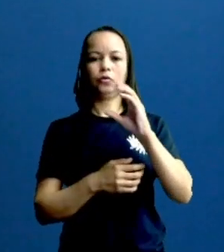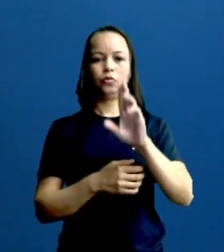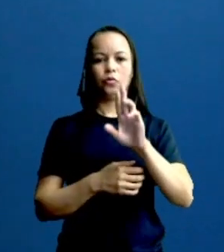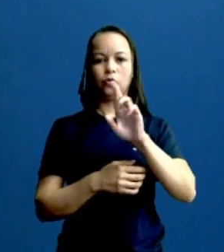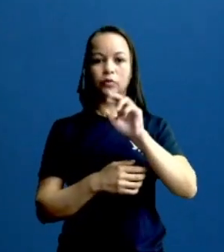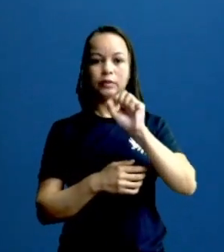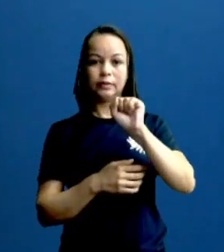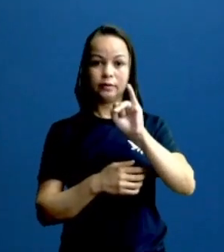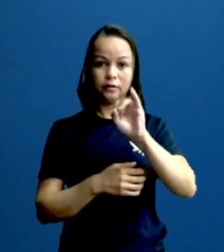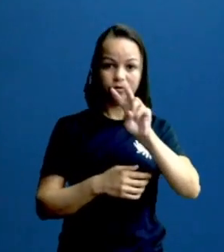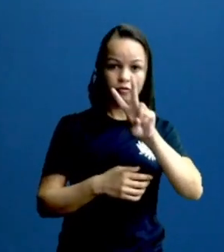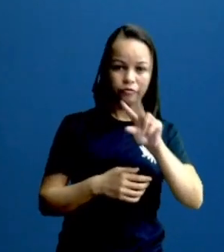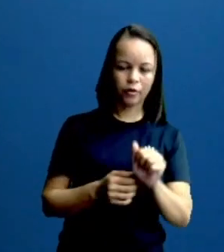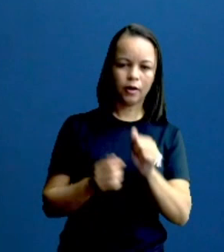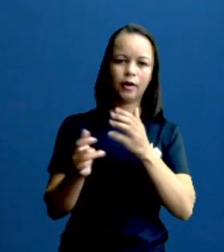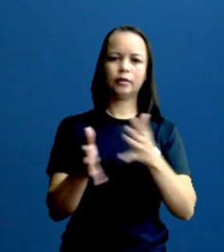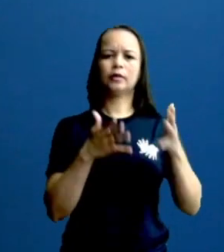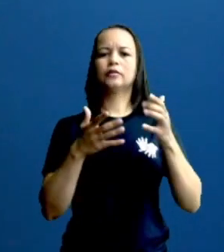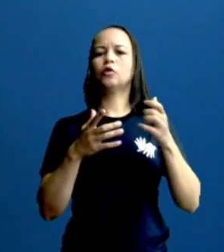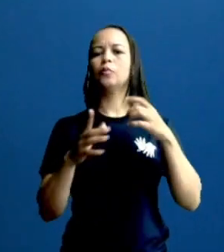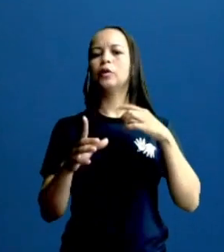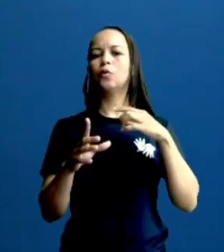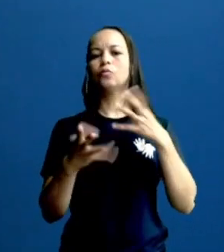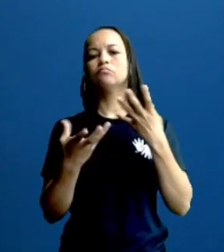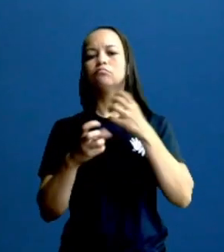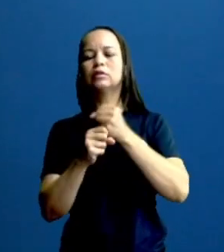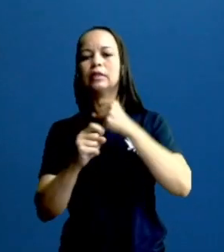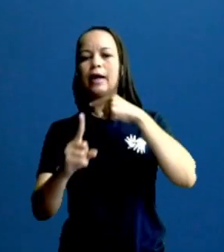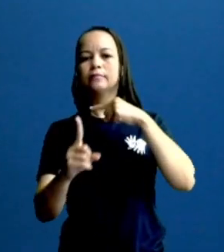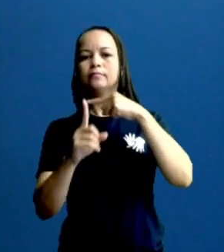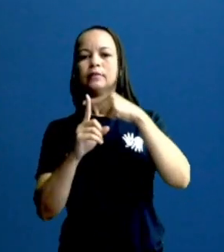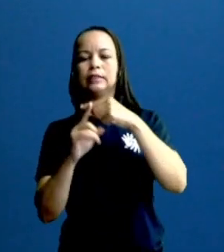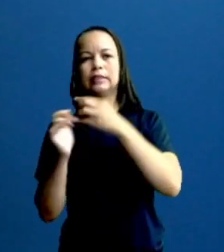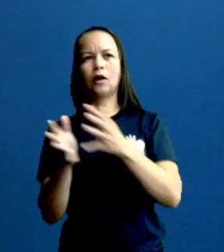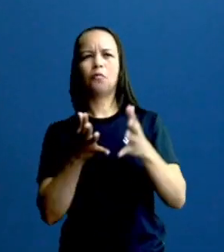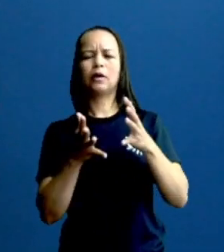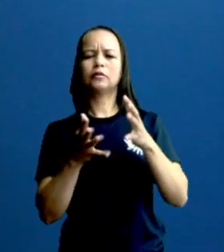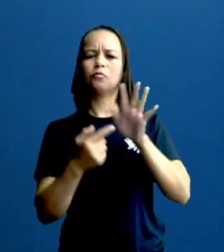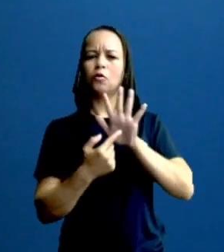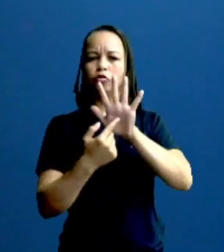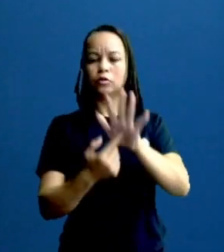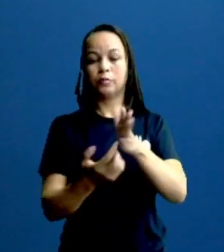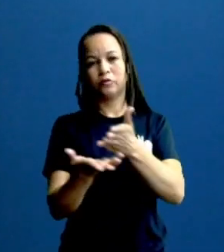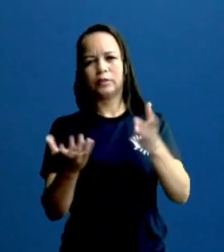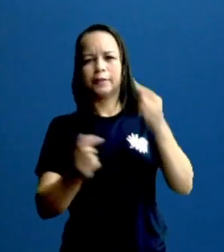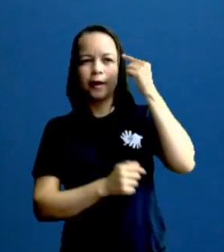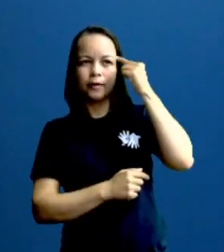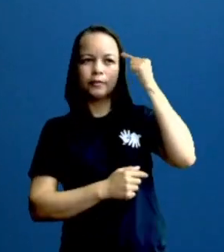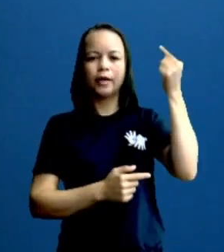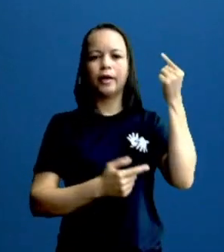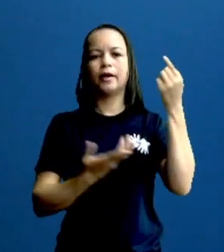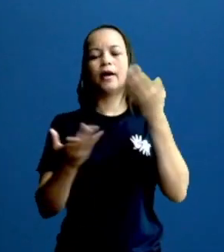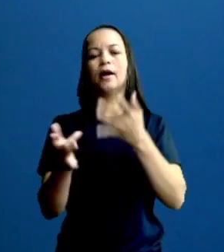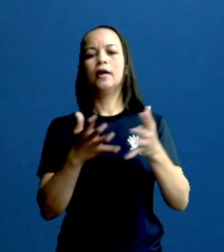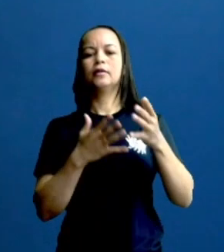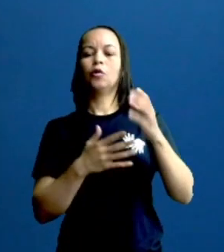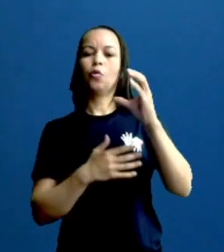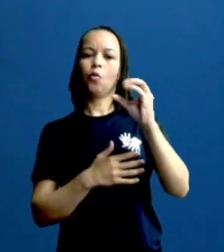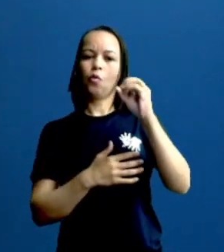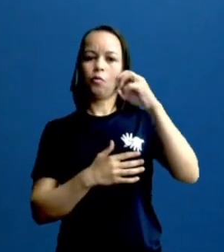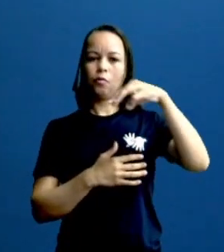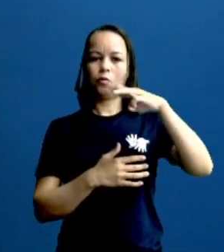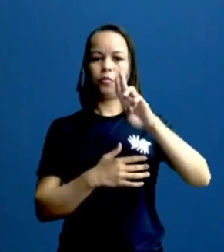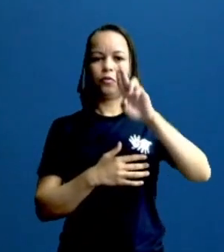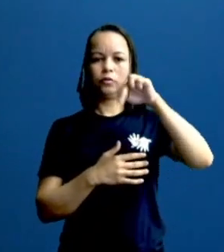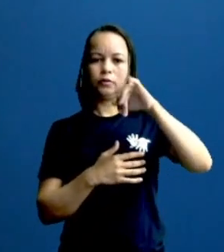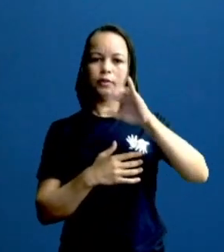da adição, tá? Mas aí eu vou deixar para vocês um pouquinho mais na frente a ideia da comutativa e associativa.